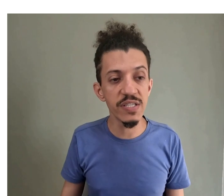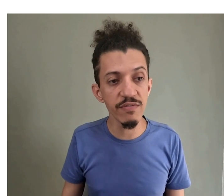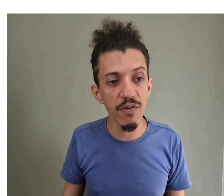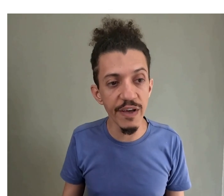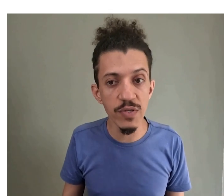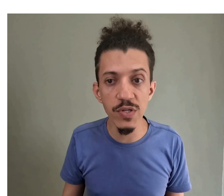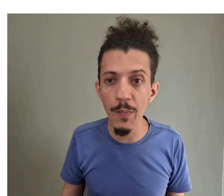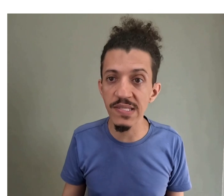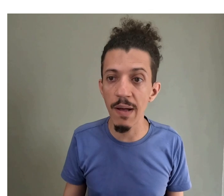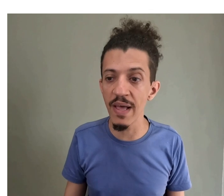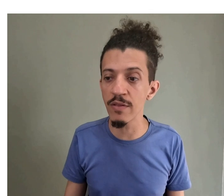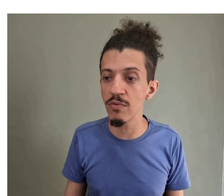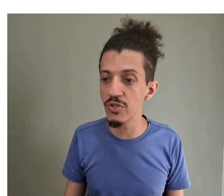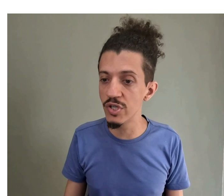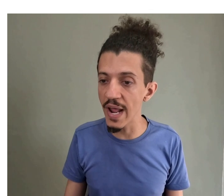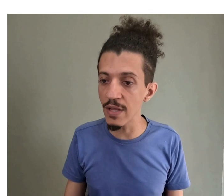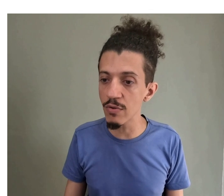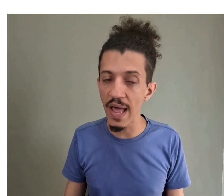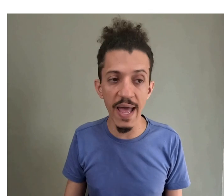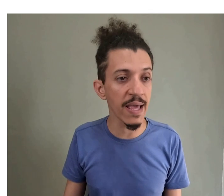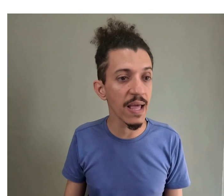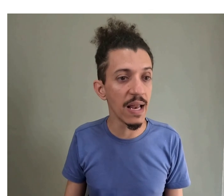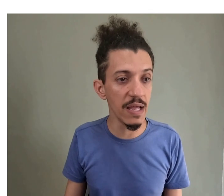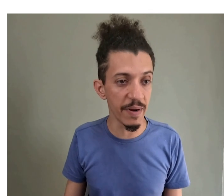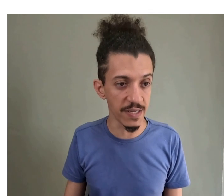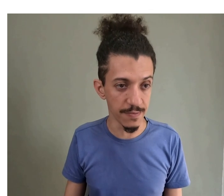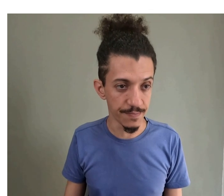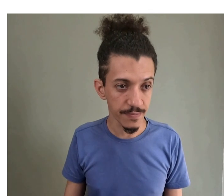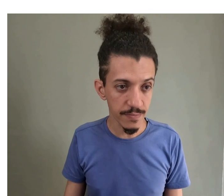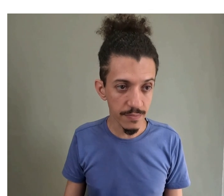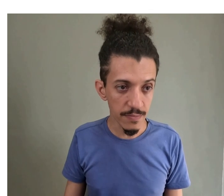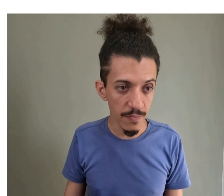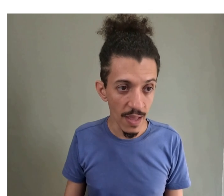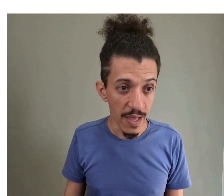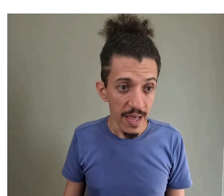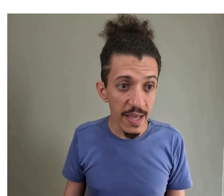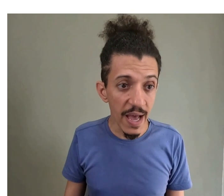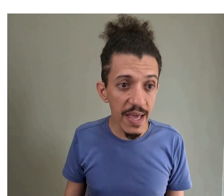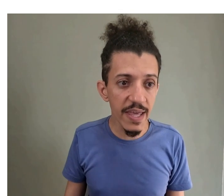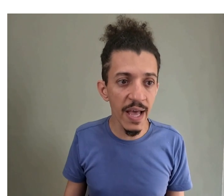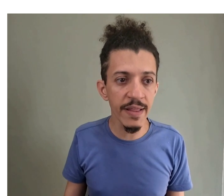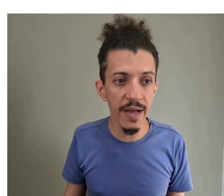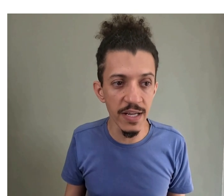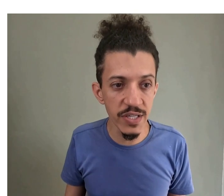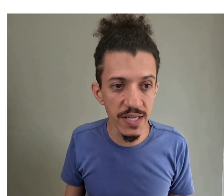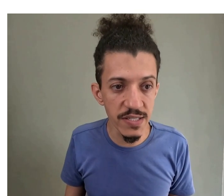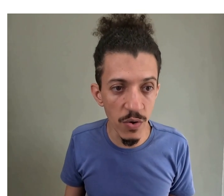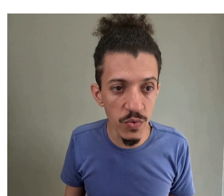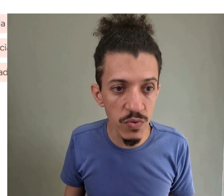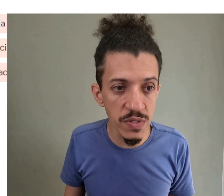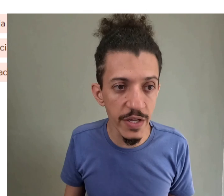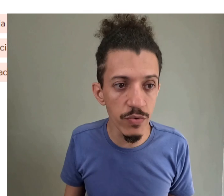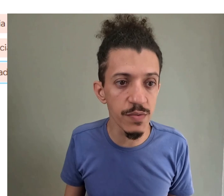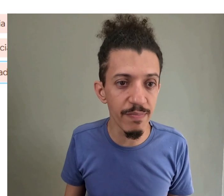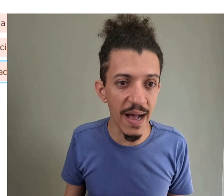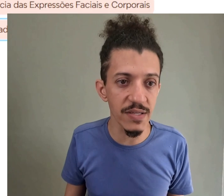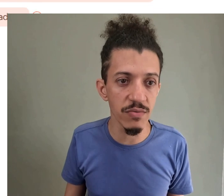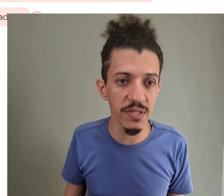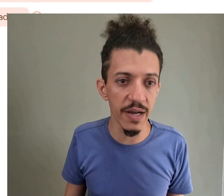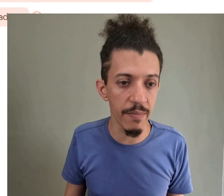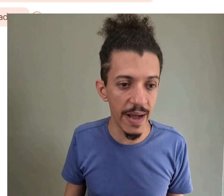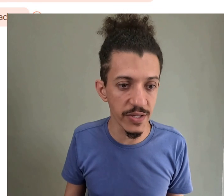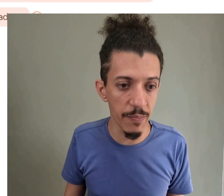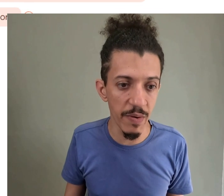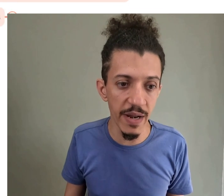de desenvolver o seu pensamento direto em Libras. E aí que entra a grande questão dos conceitos básicos